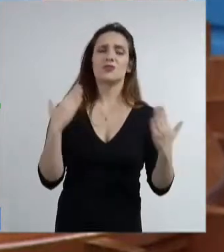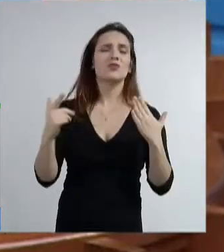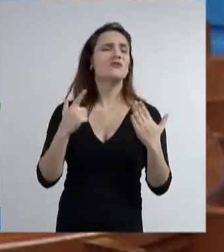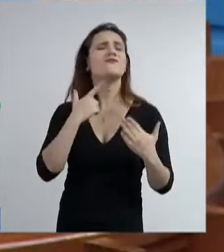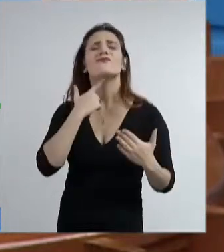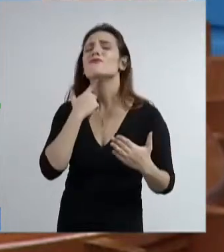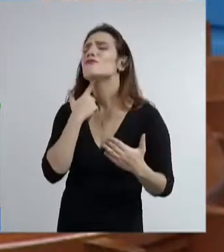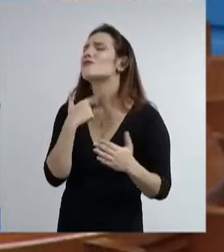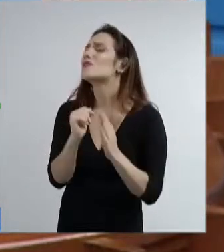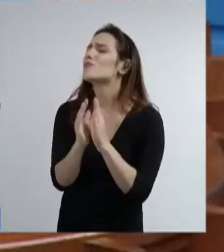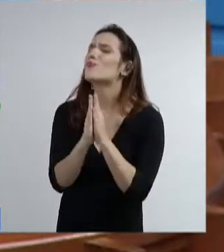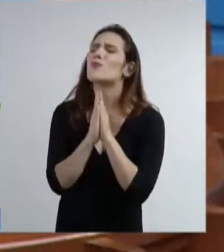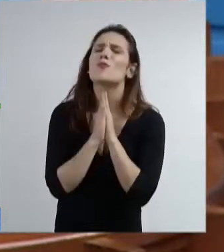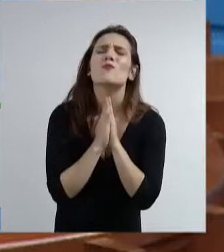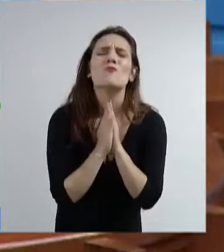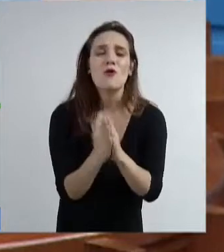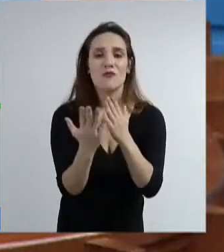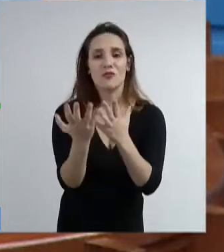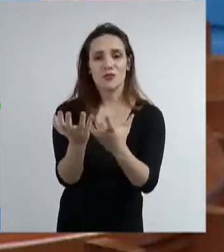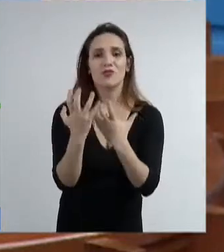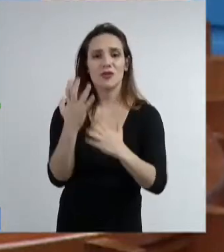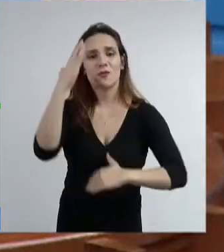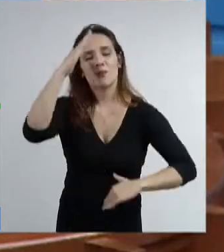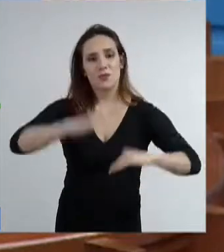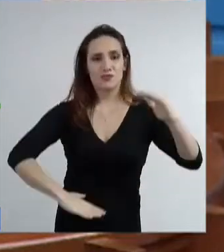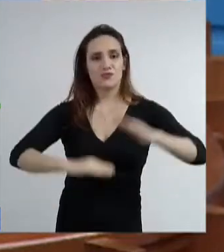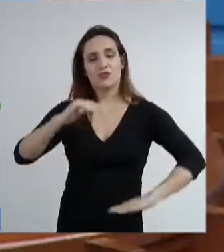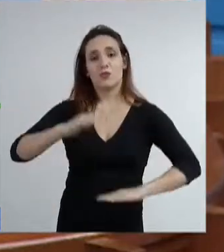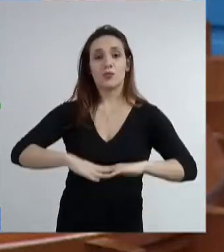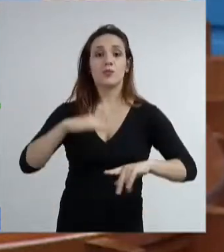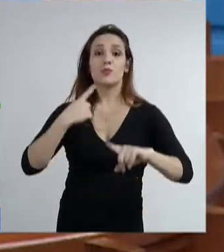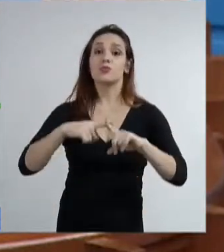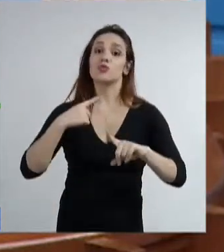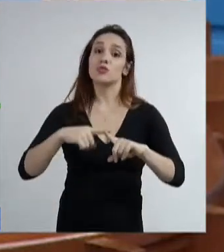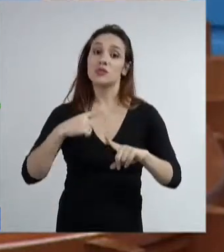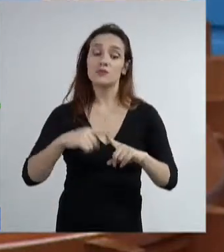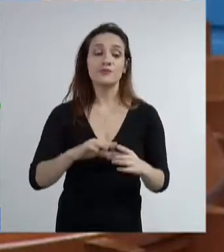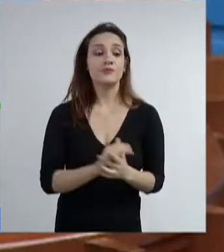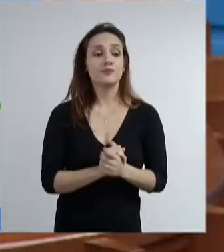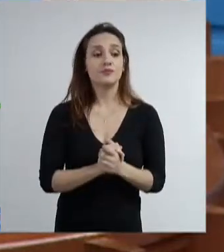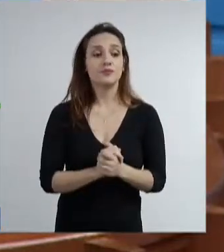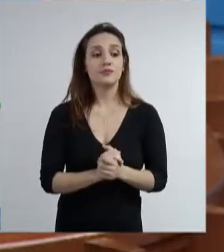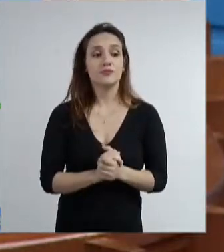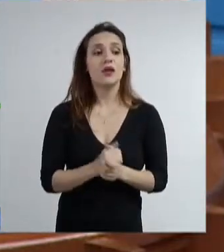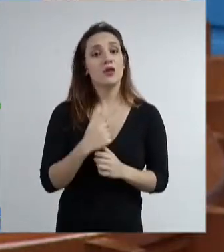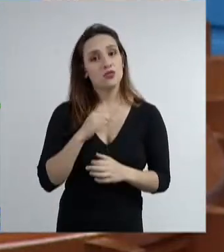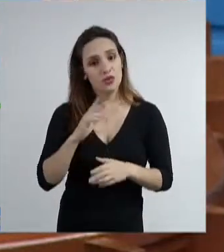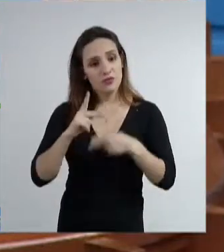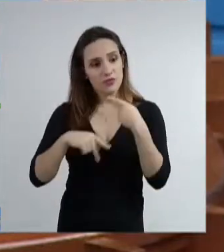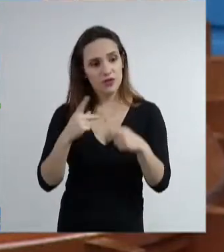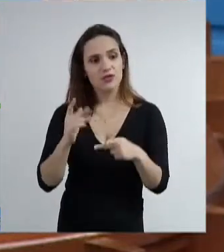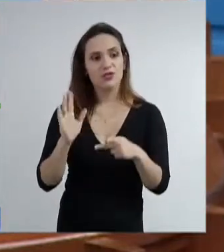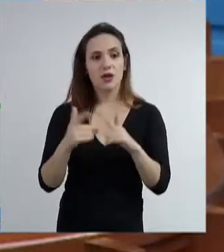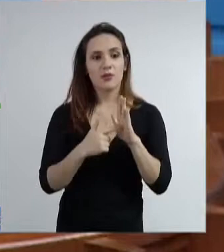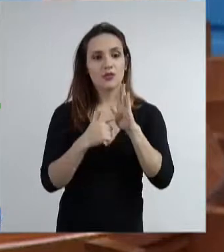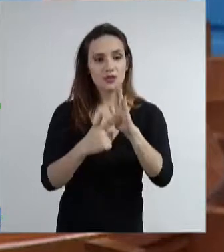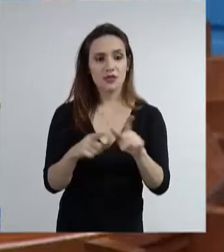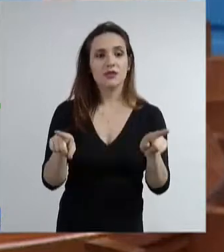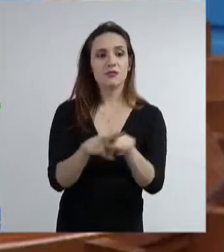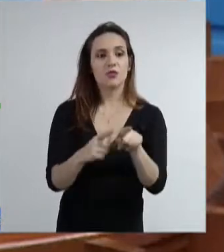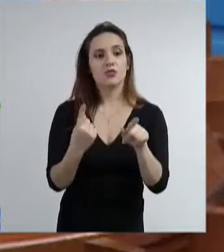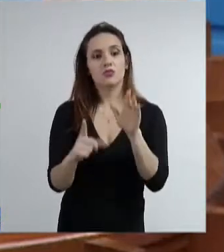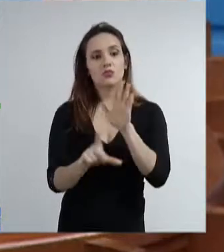ela faz uma declaração que vai ao encontro daquilo que venho defendendo aqui. Inclusive, já apresentei um projeto